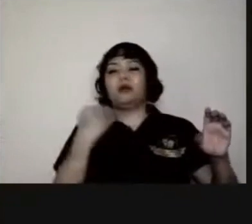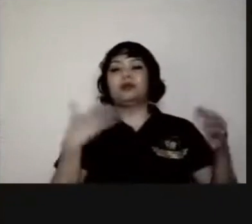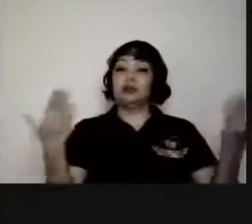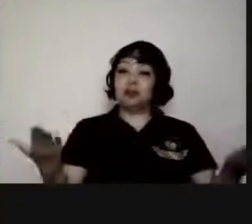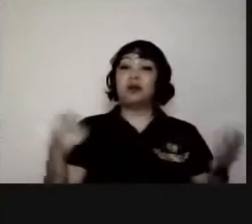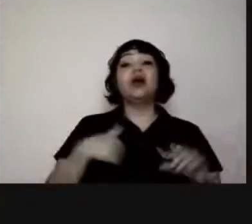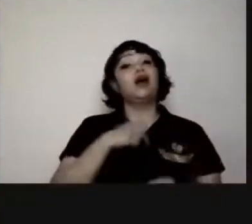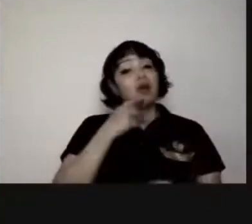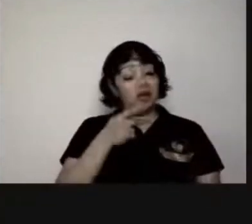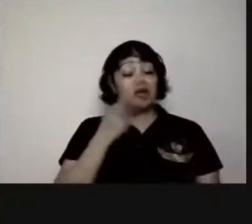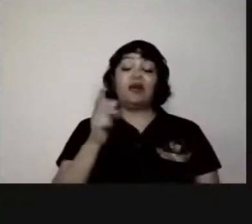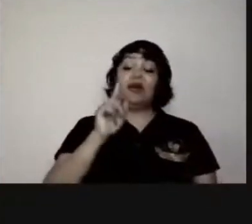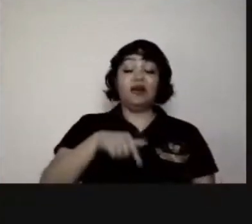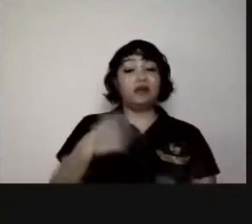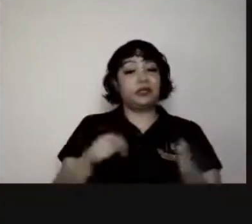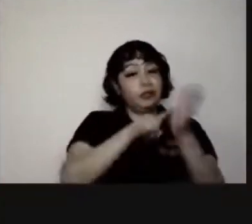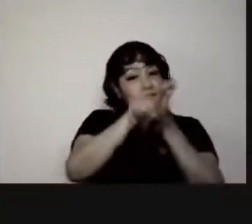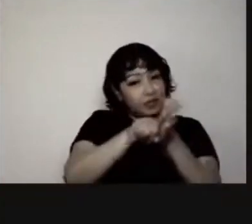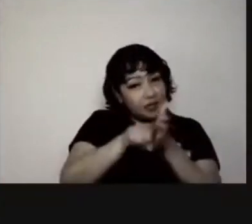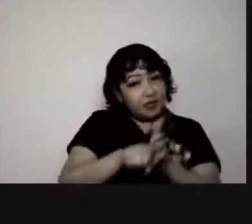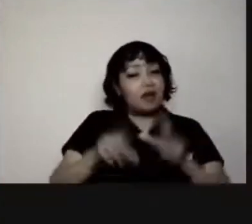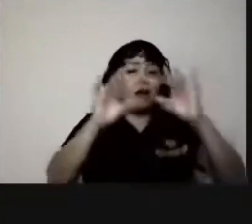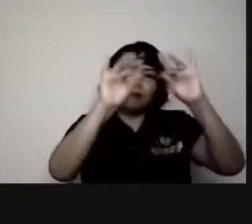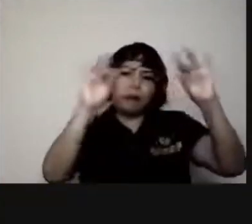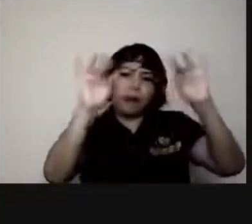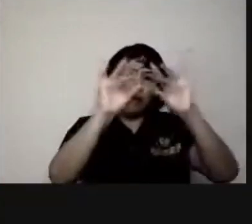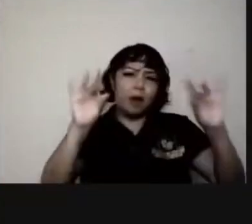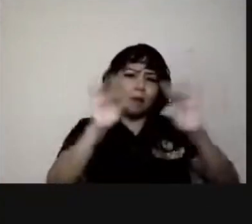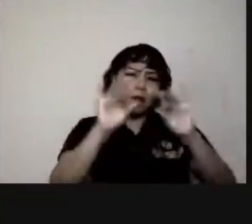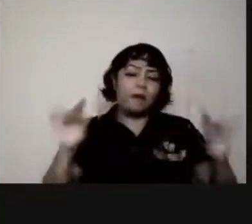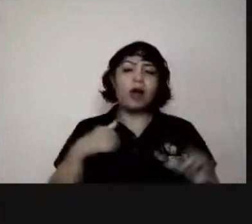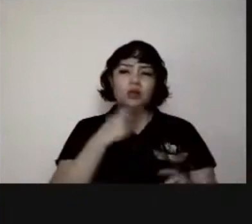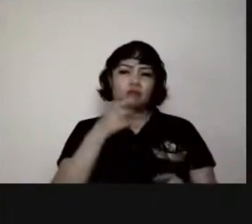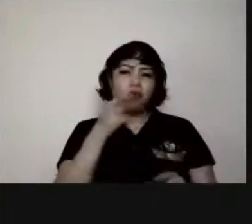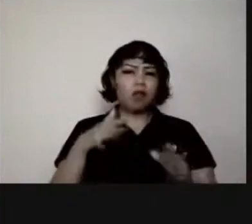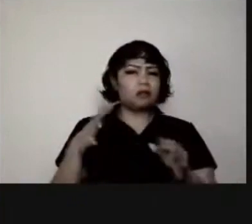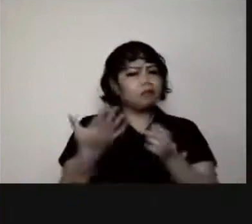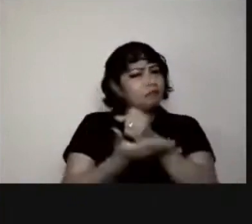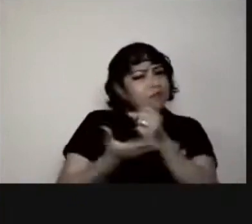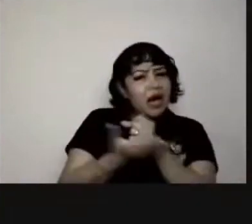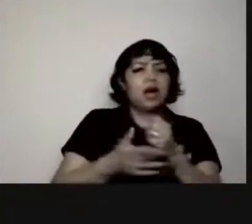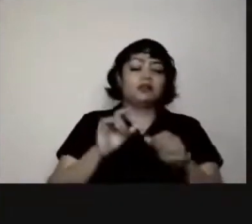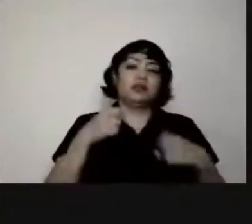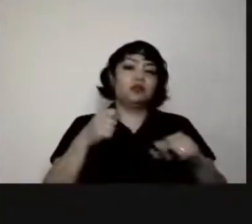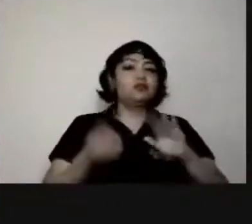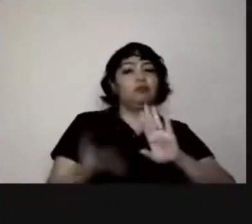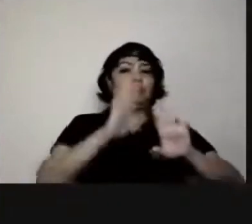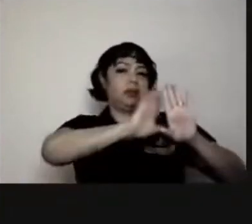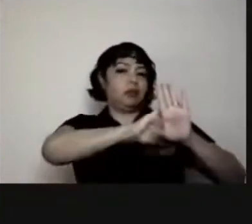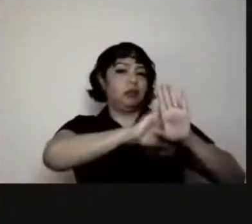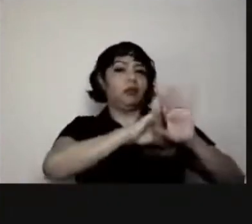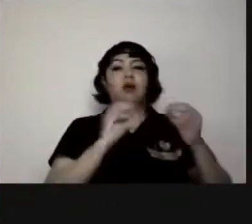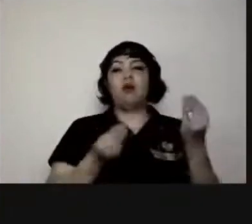gente tem que pesquisar aí as entrelinhas, sobre o que aconteceu, né, os bastidores, que dizem que Dom